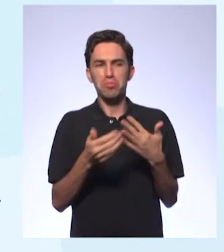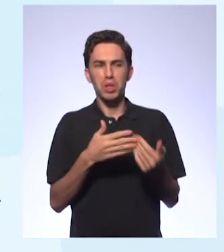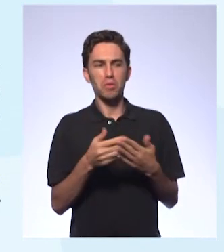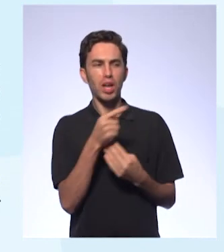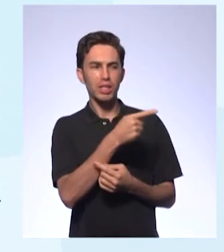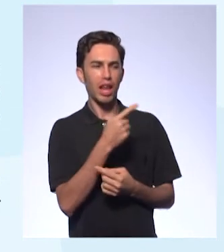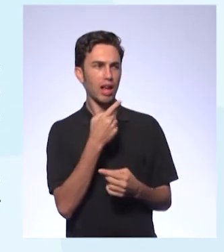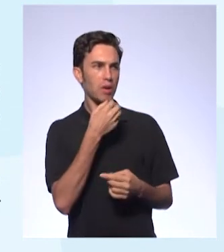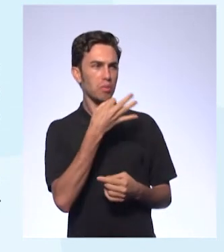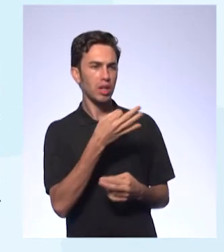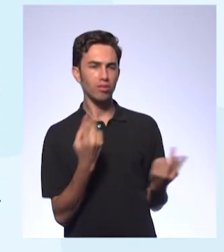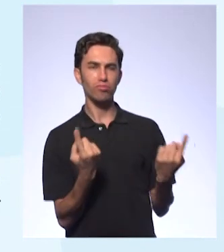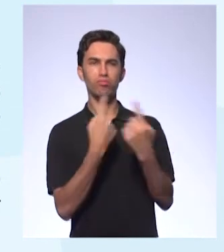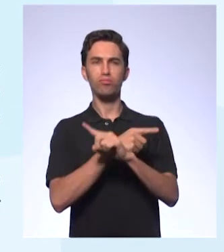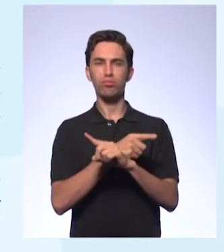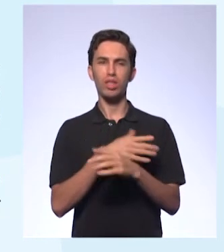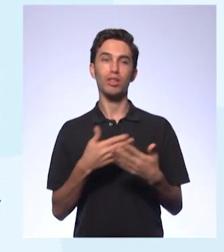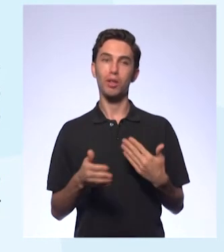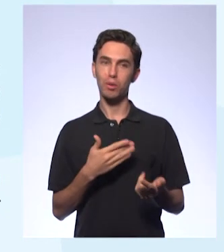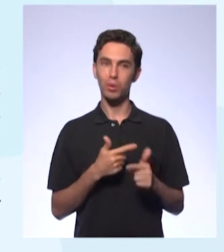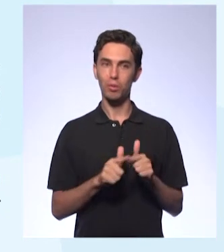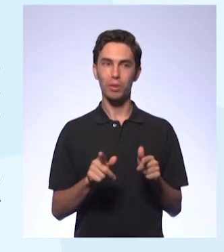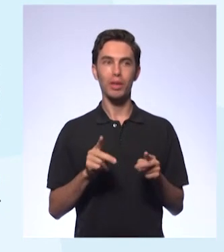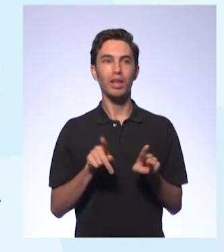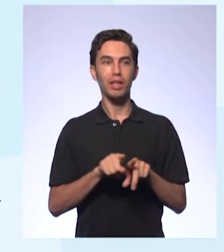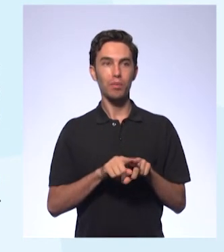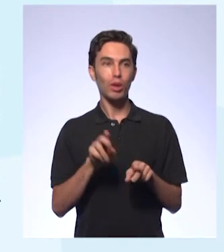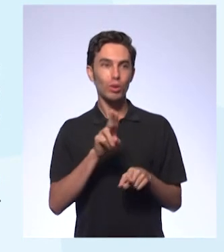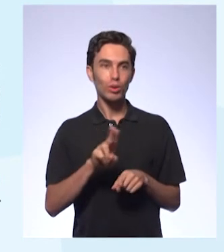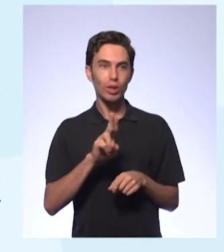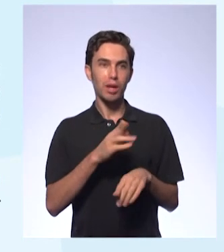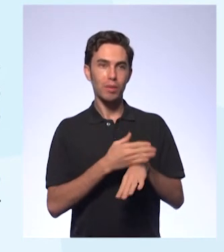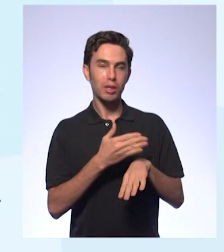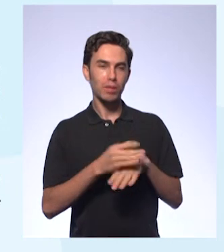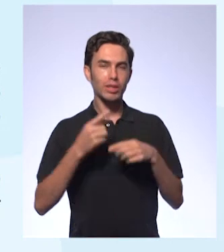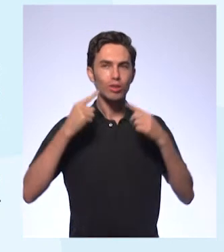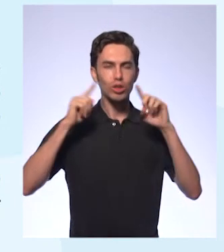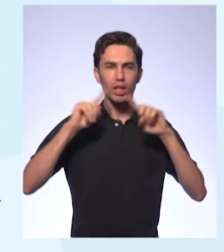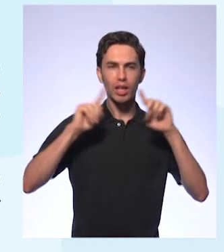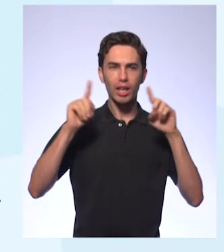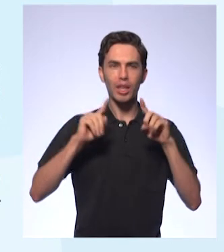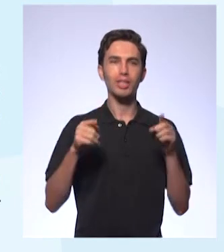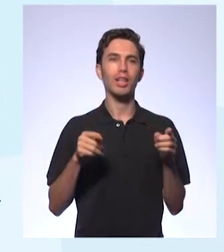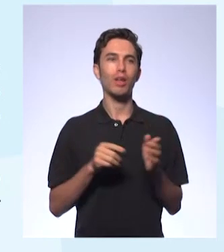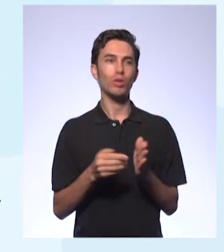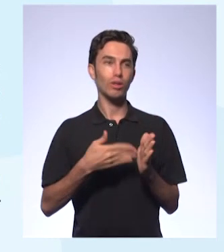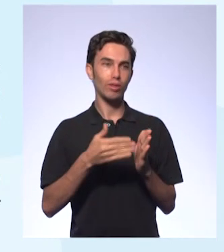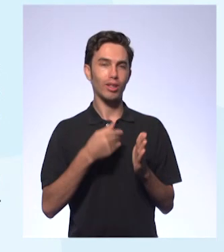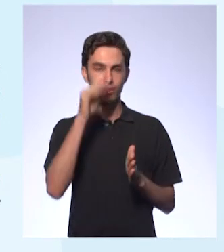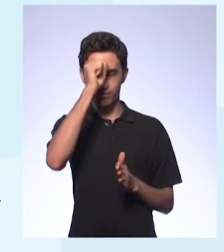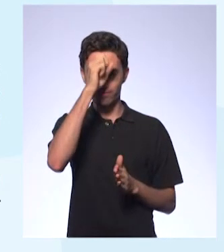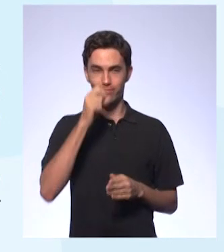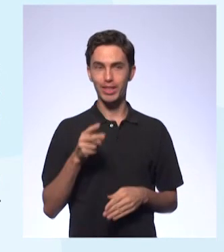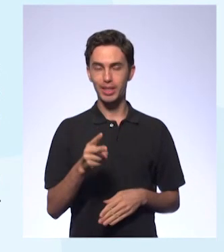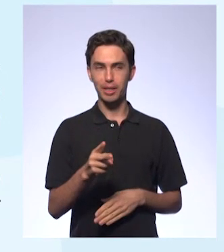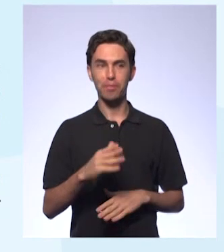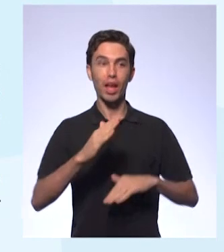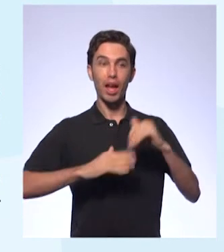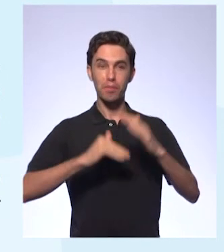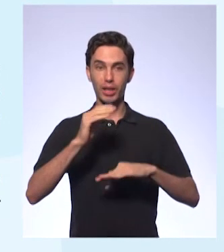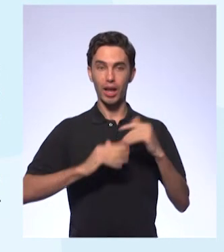atividades do caderno do aluno a aprender sempre. Habilidades / competências emocionais. Então, a habilidade